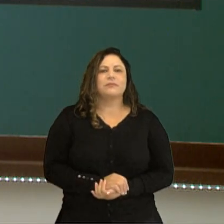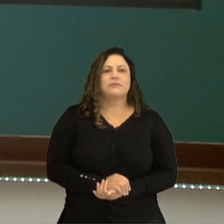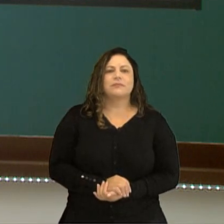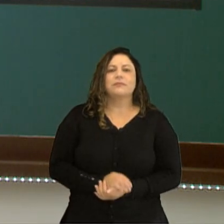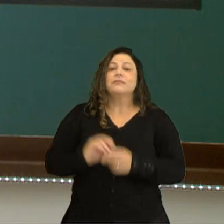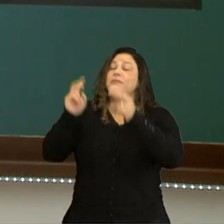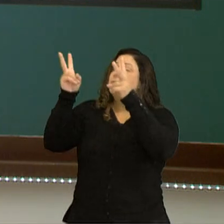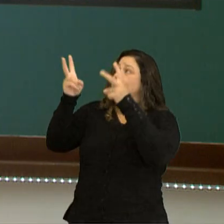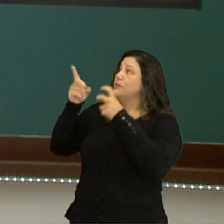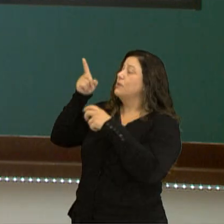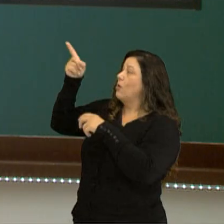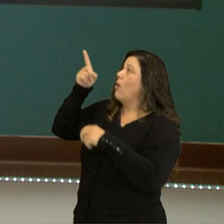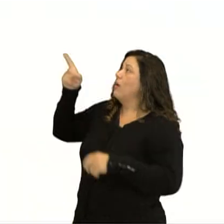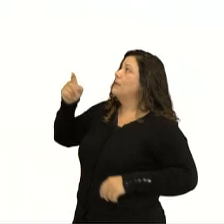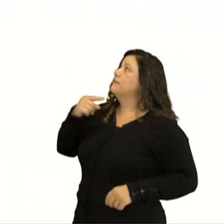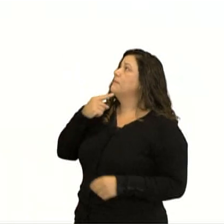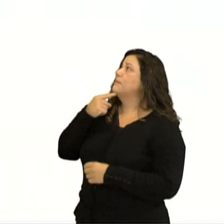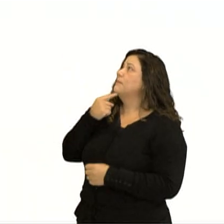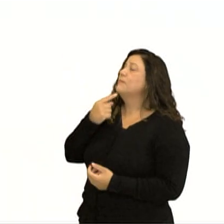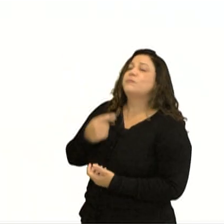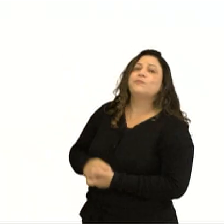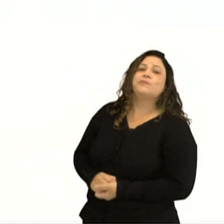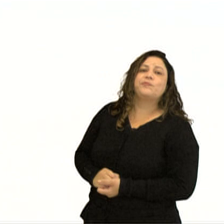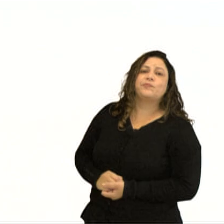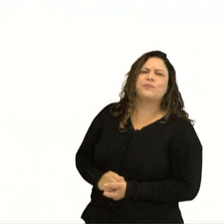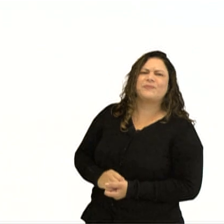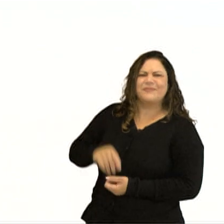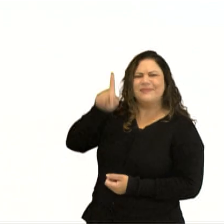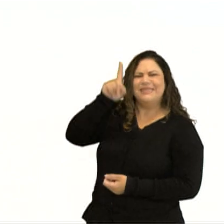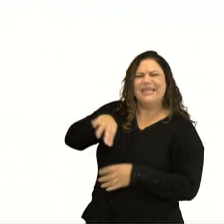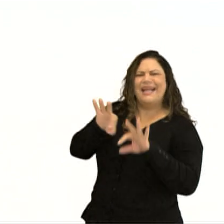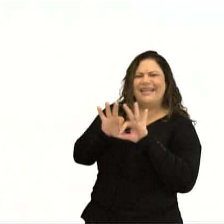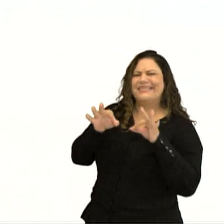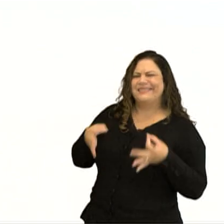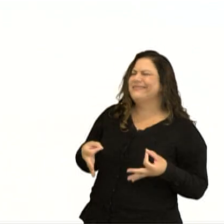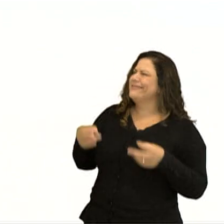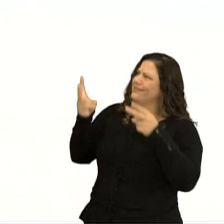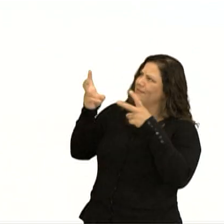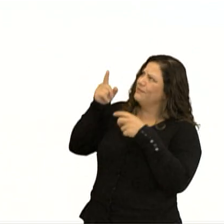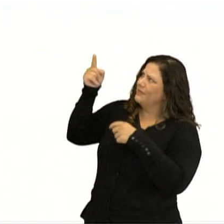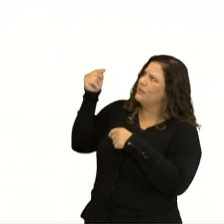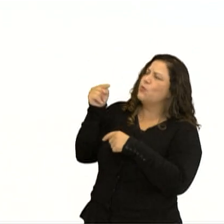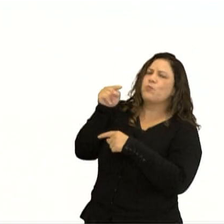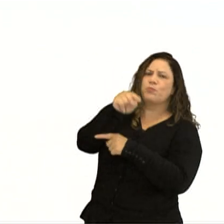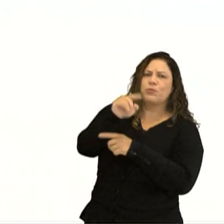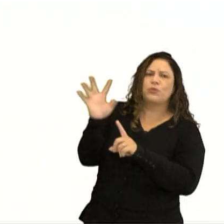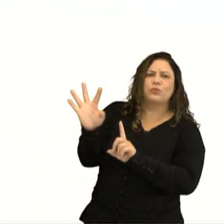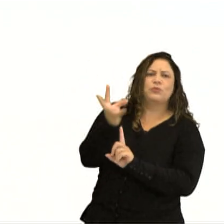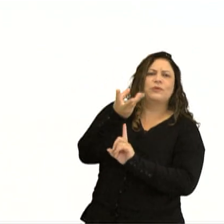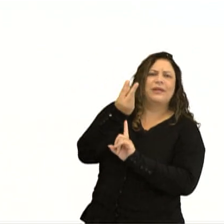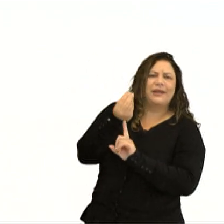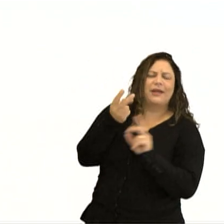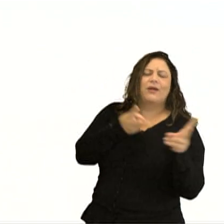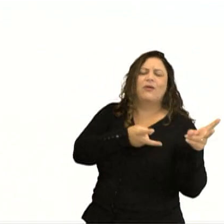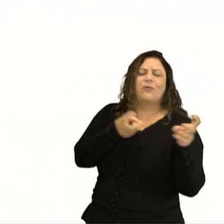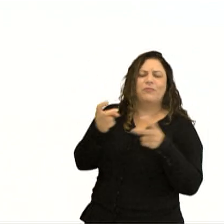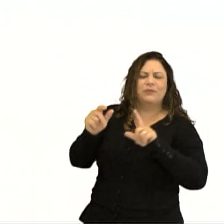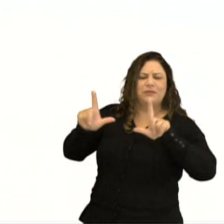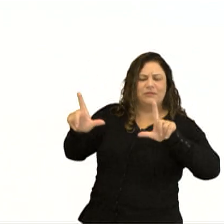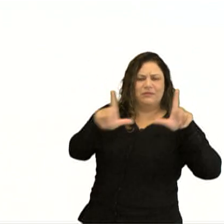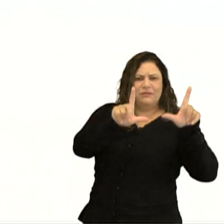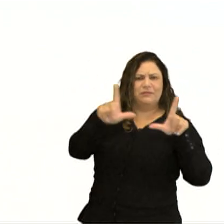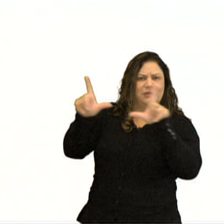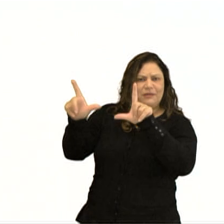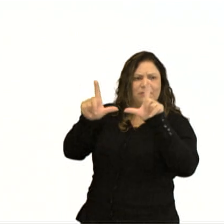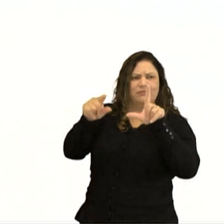Olha, será que é simples, é fácil fazer um ponto virar arte? Observem as figuras. Vários